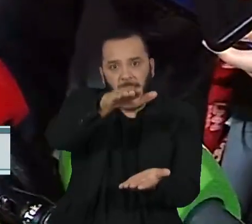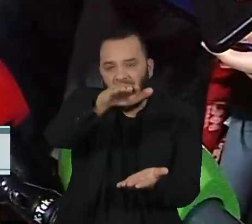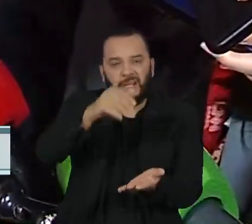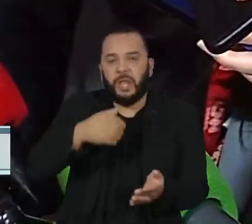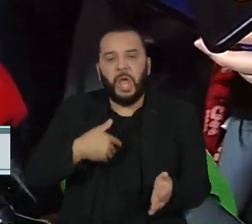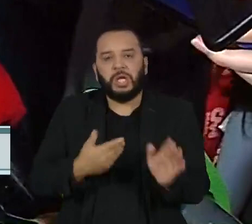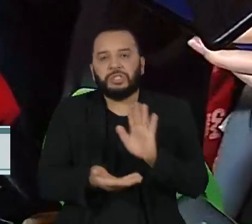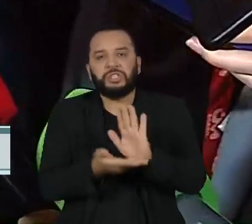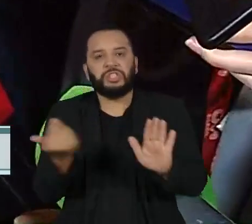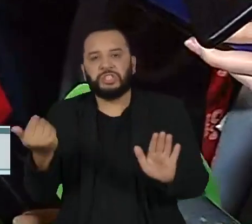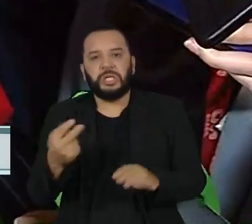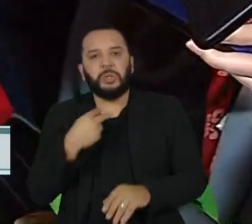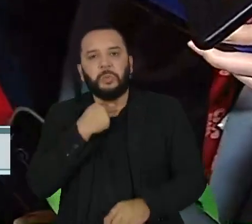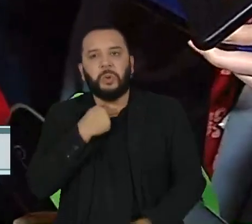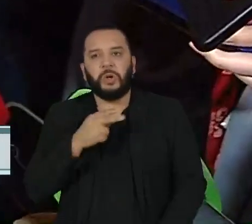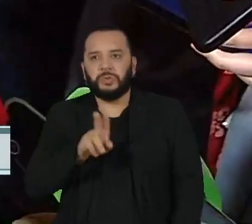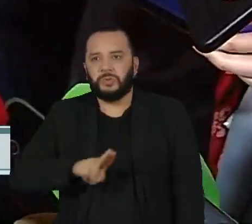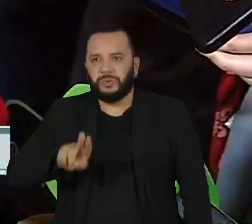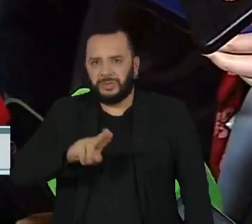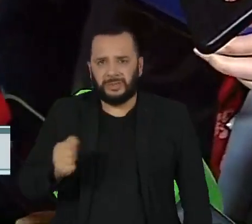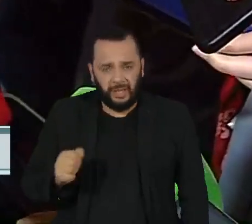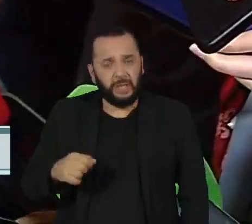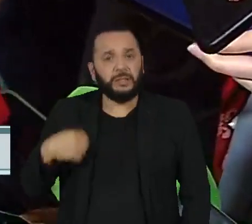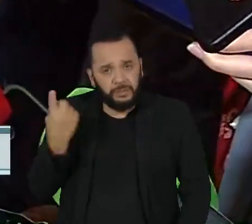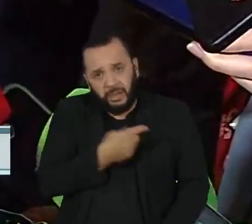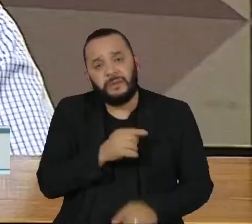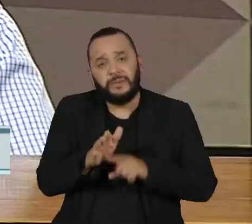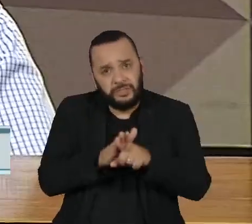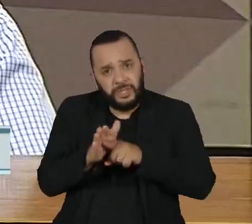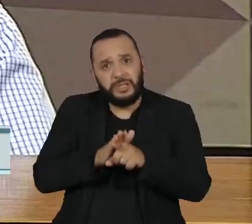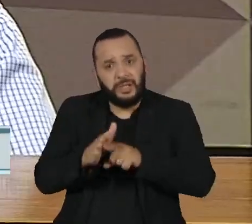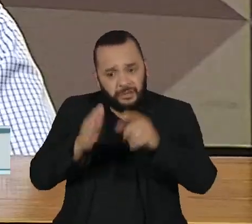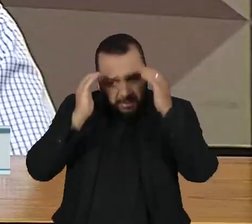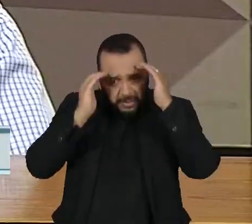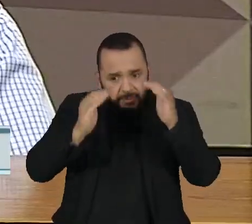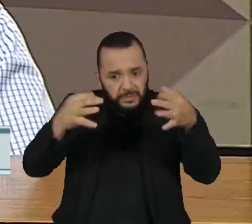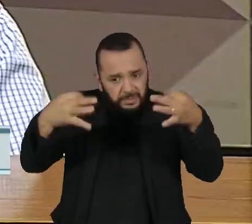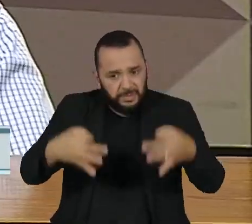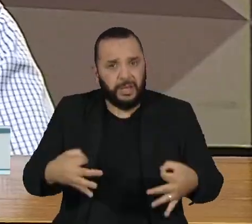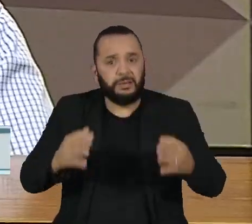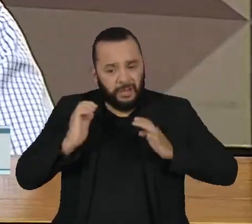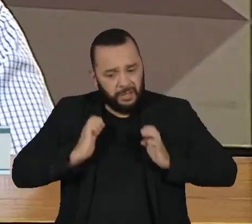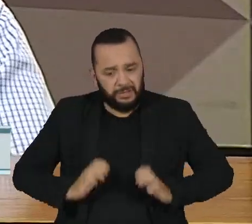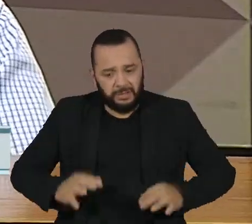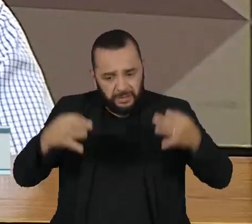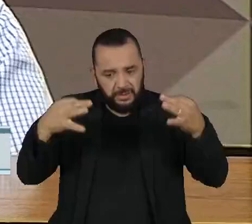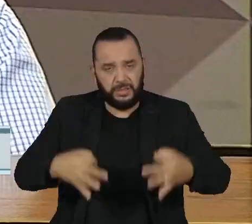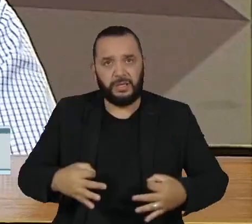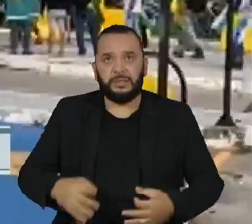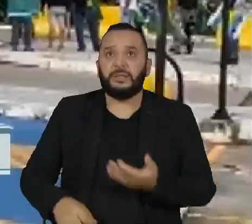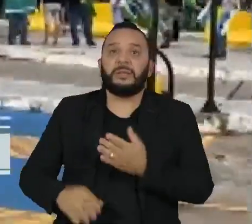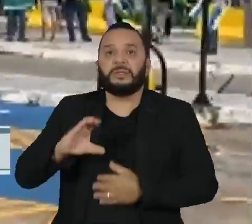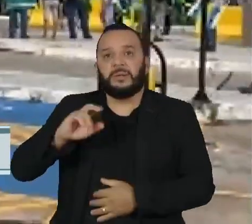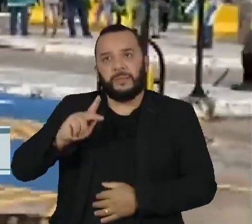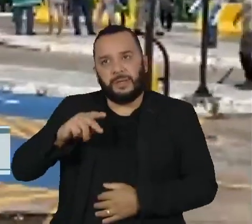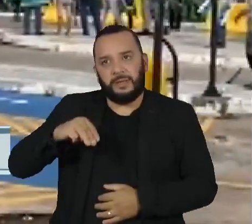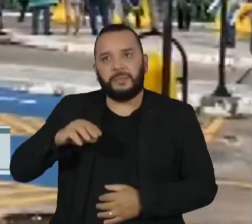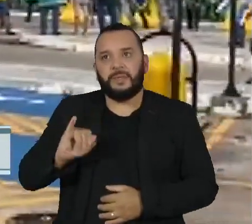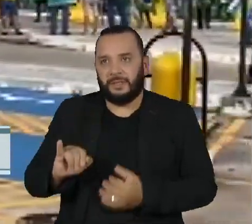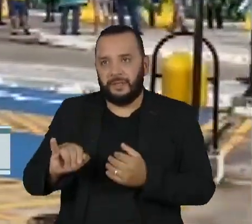investigação legal e que foi feita respeitando colegiado desta casa recebeu argino Bedin